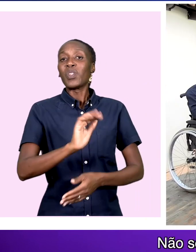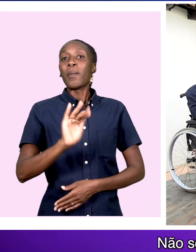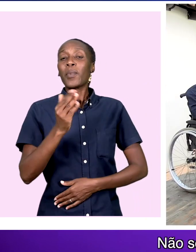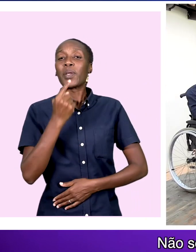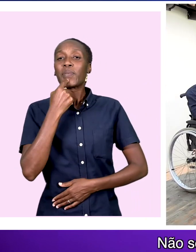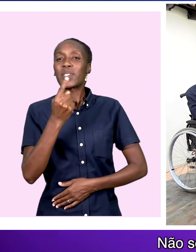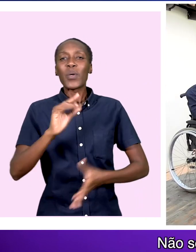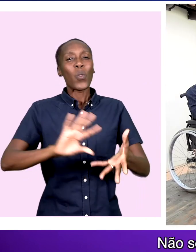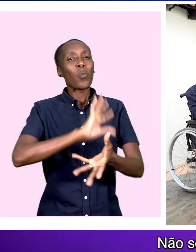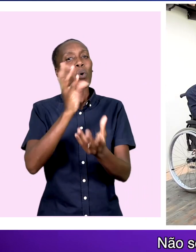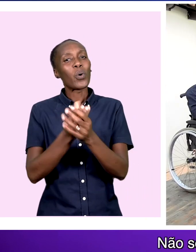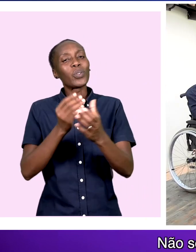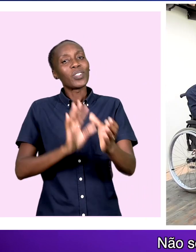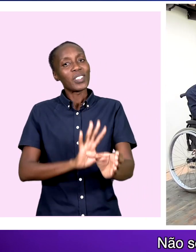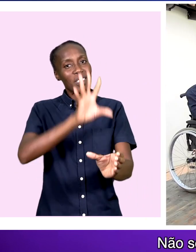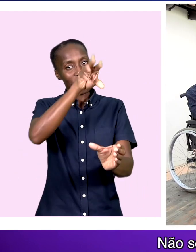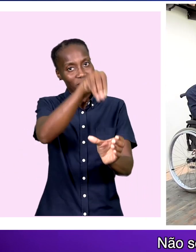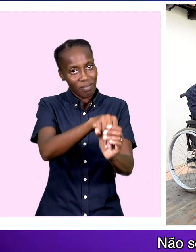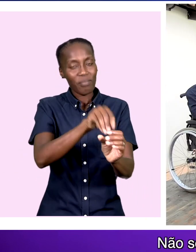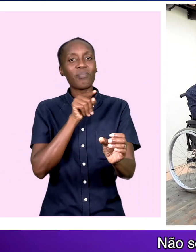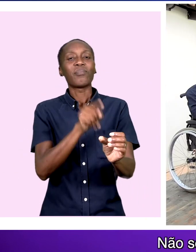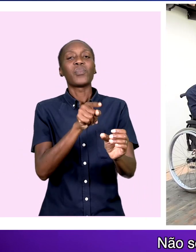ninguém, todos participam, inclusive até